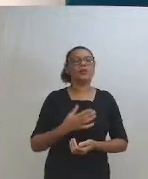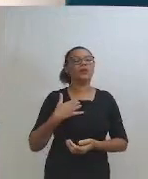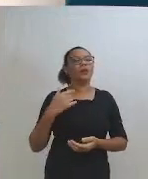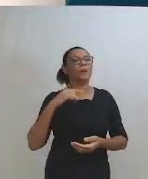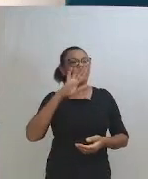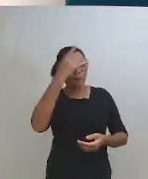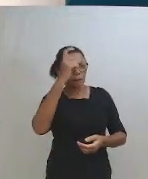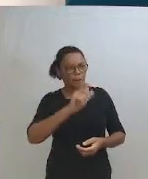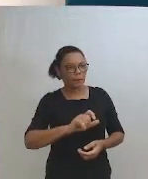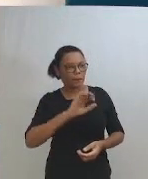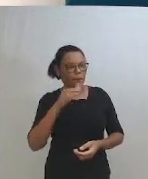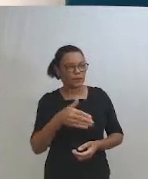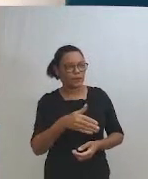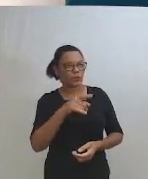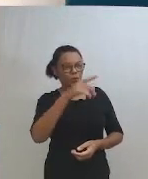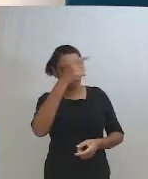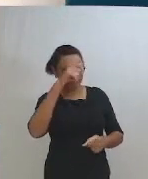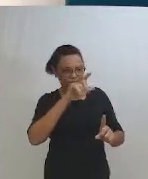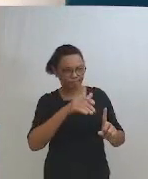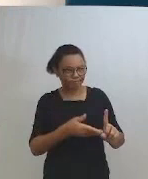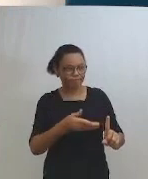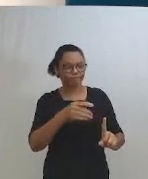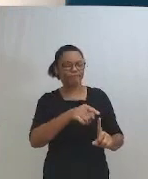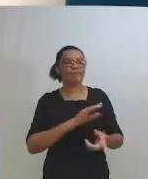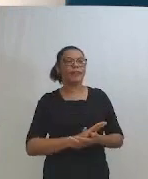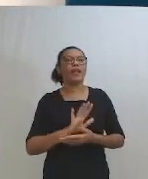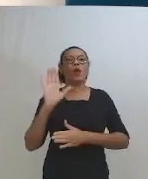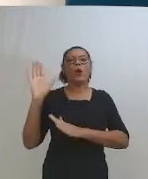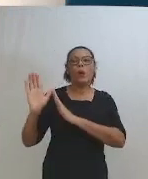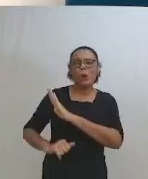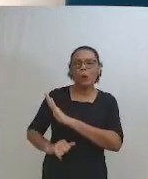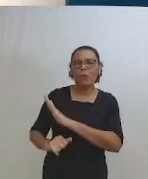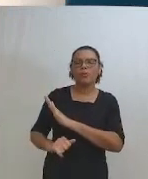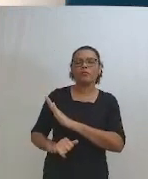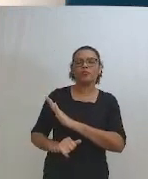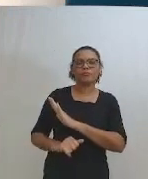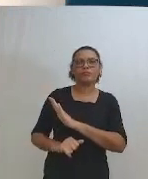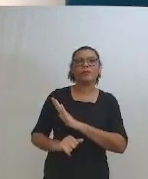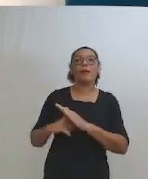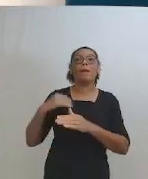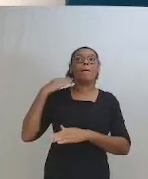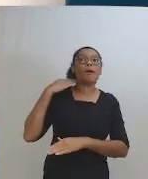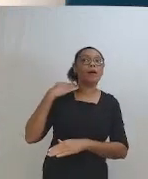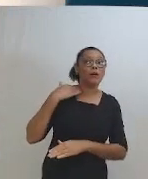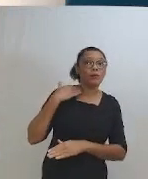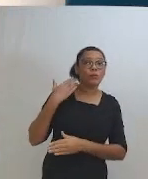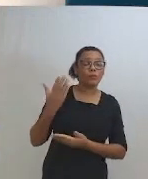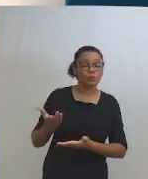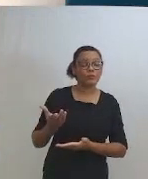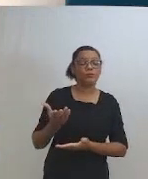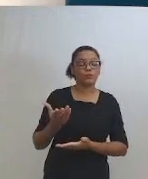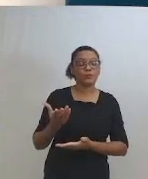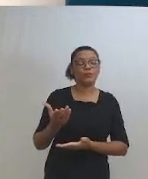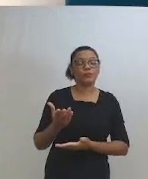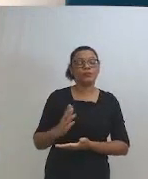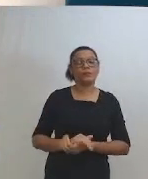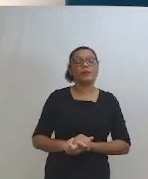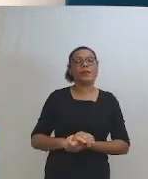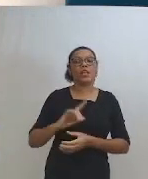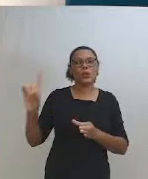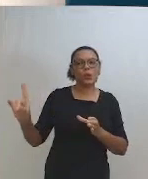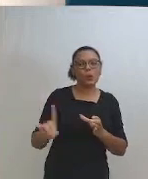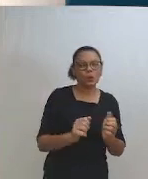Correia, trata-se de roubo ao banco e associação criminosa para a realização do roubo